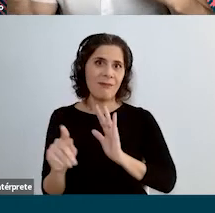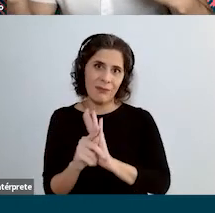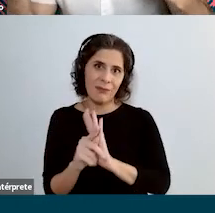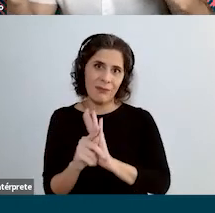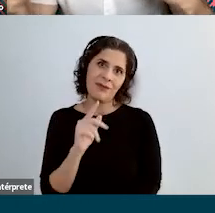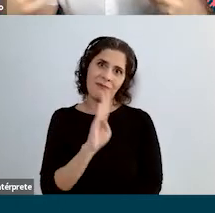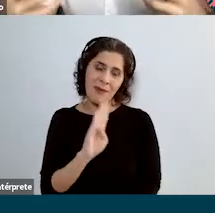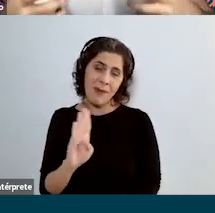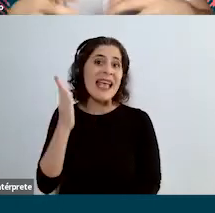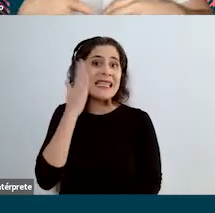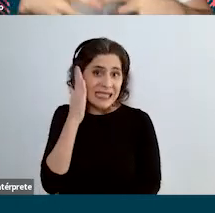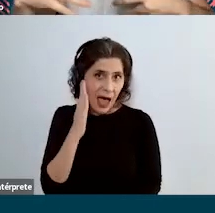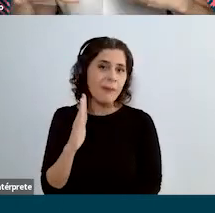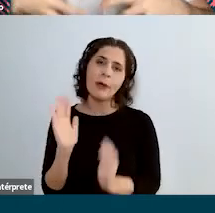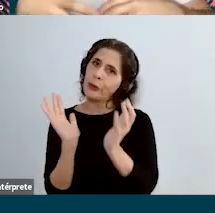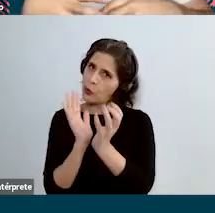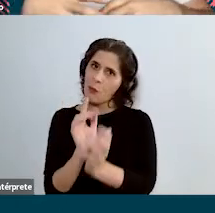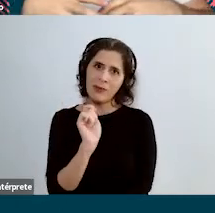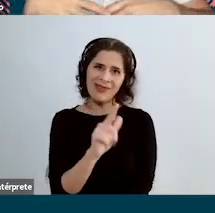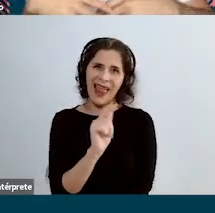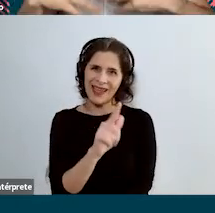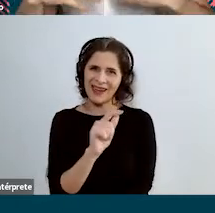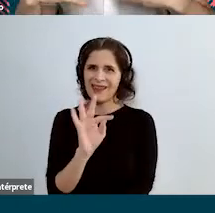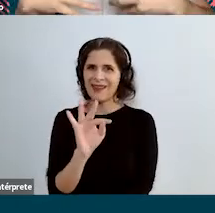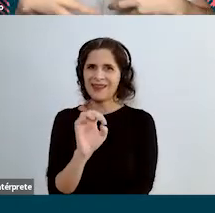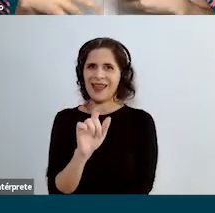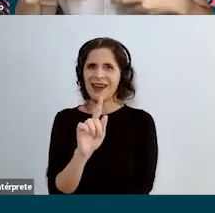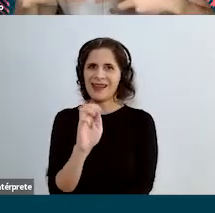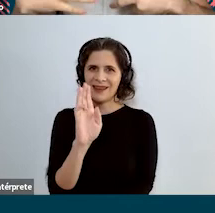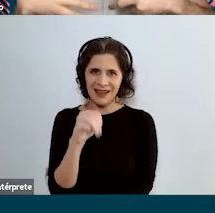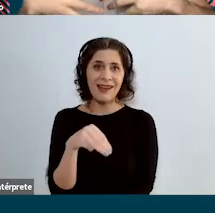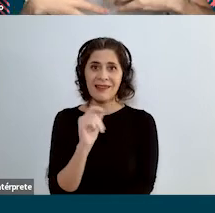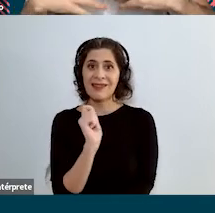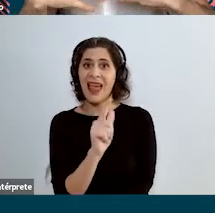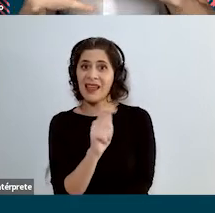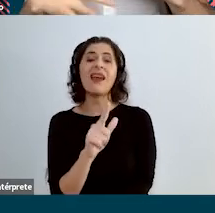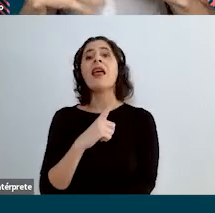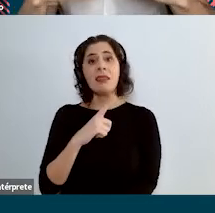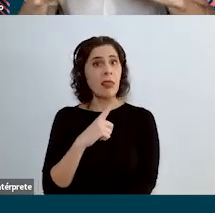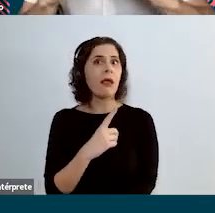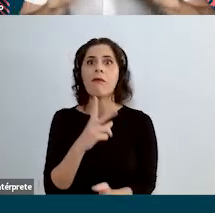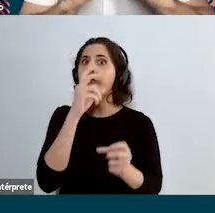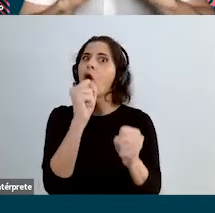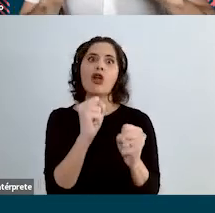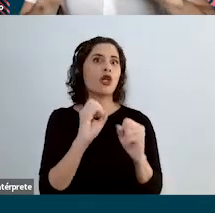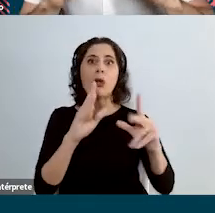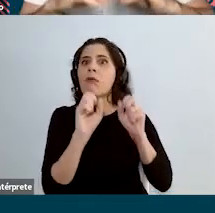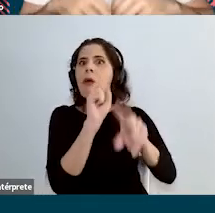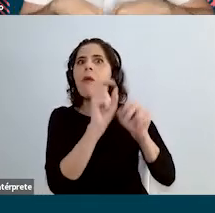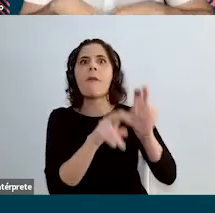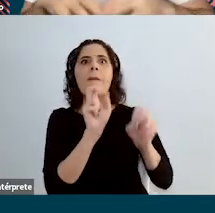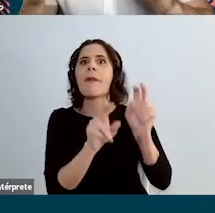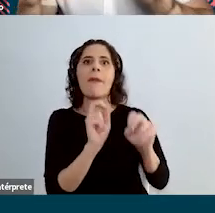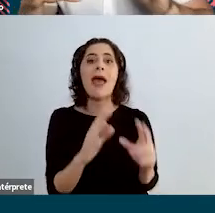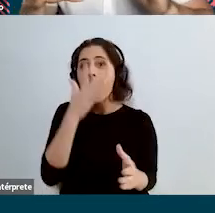Brother, quem já participou em grupos de Telegram, sabe a força que eles têm. É muita gente comentando lá. Então, já trouxe um engajamento super